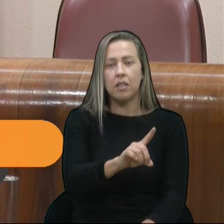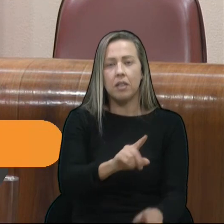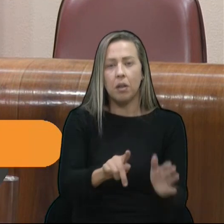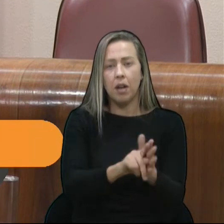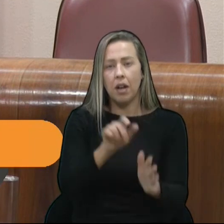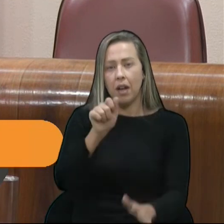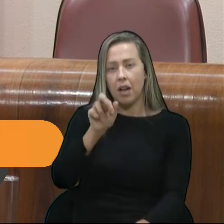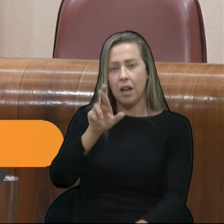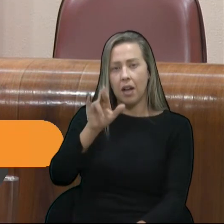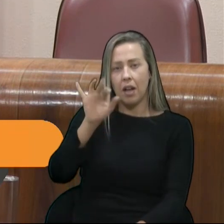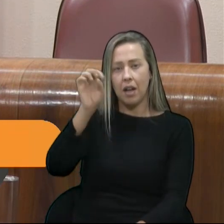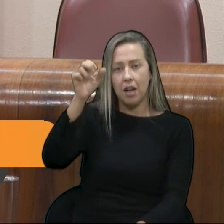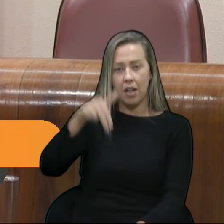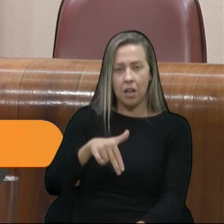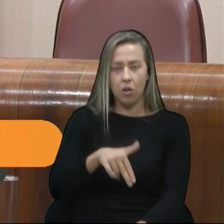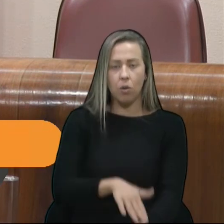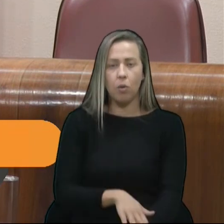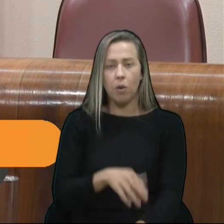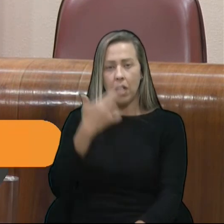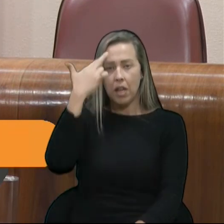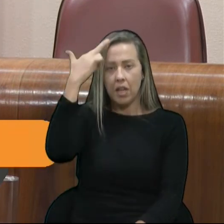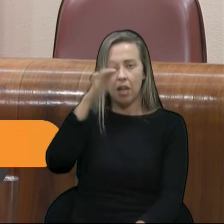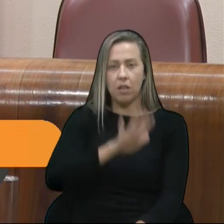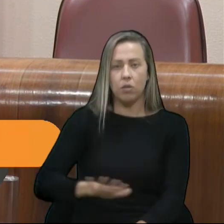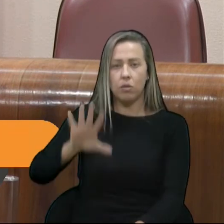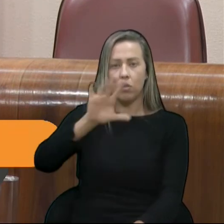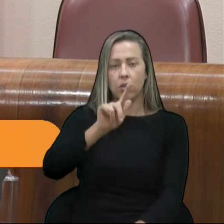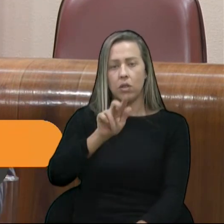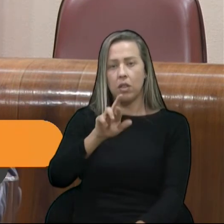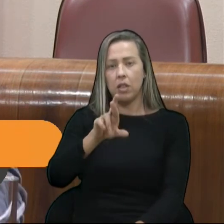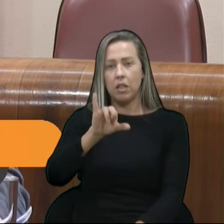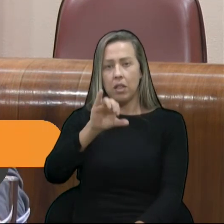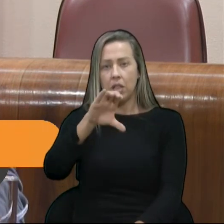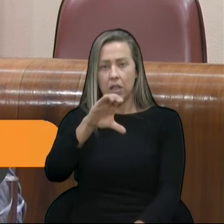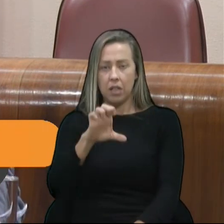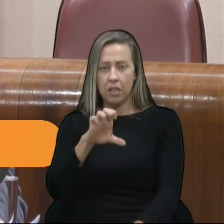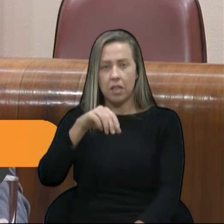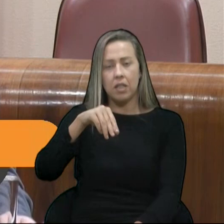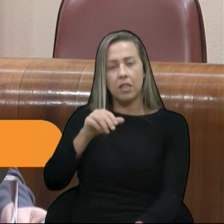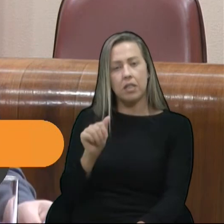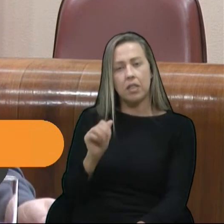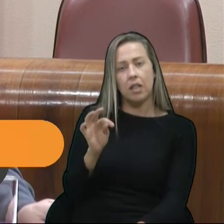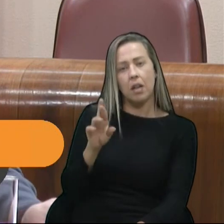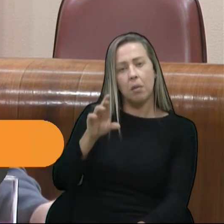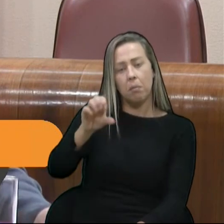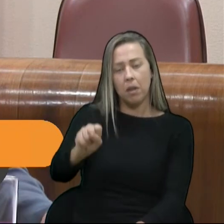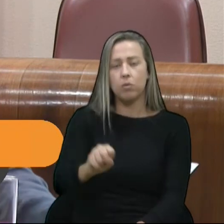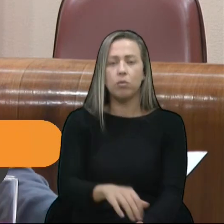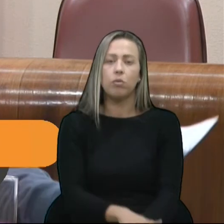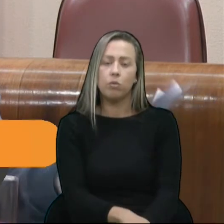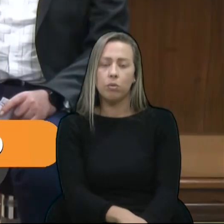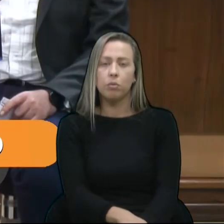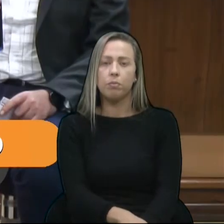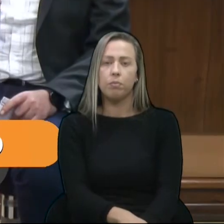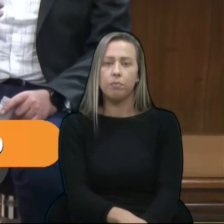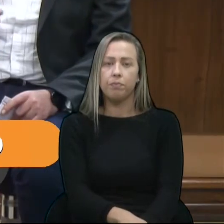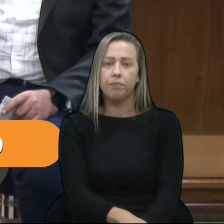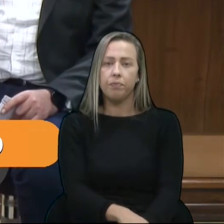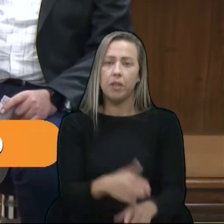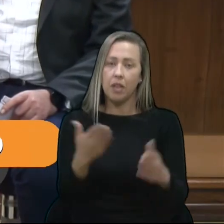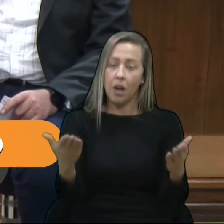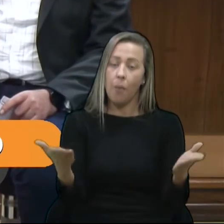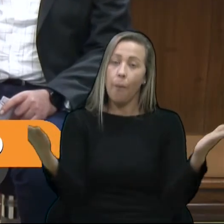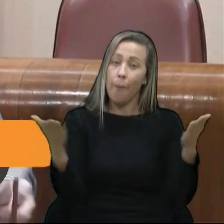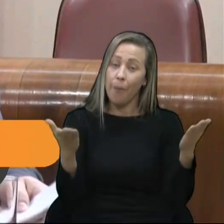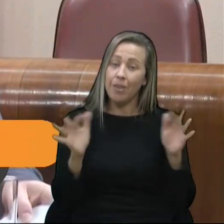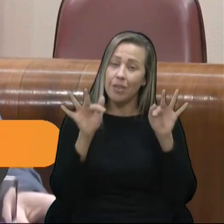de Ayrton Neto e a direção geral de Grace Matos e Denerley Antonioli. Por hoje